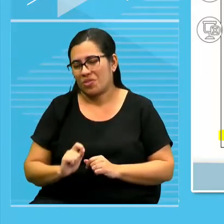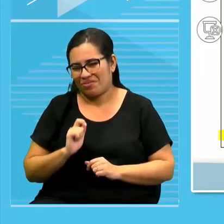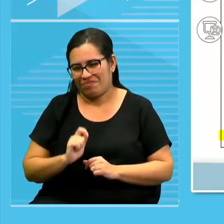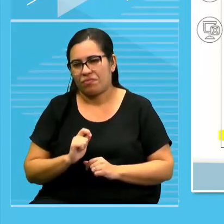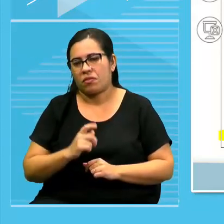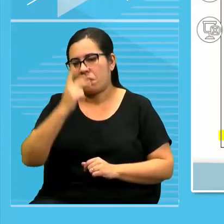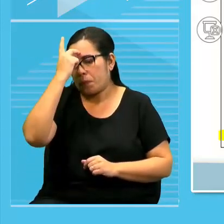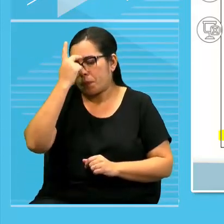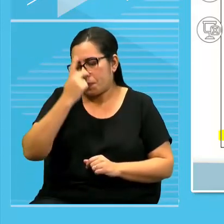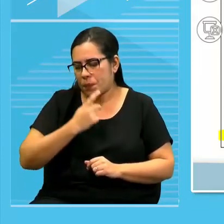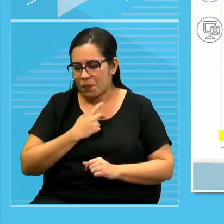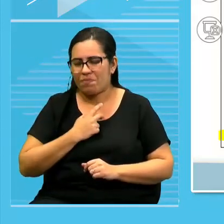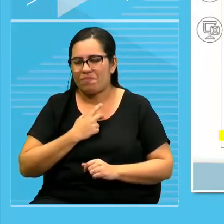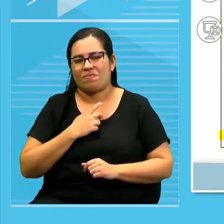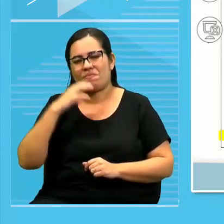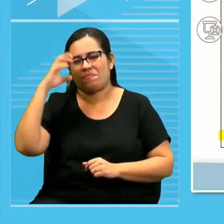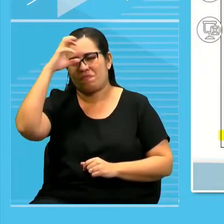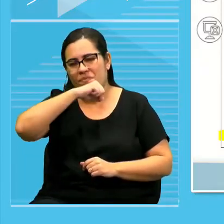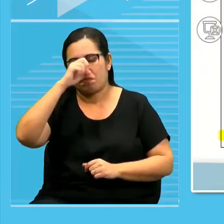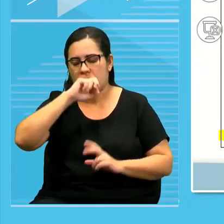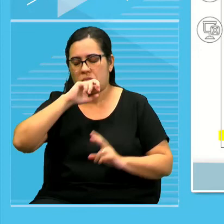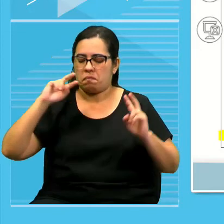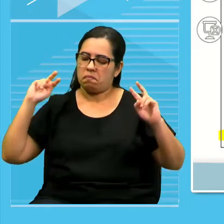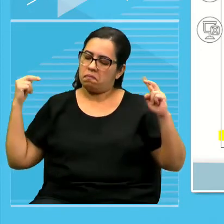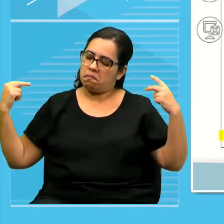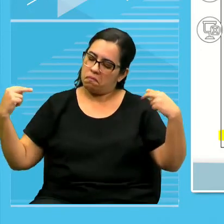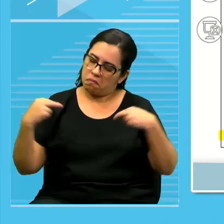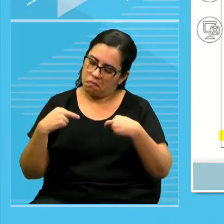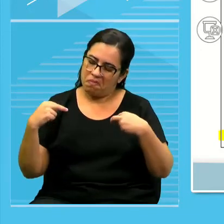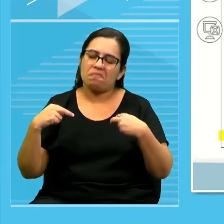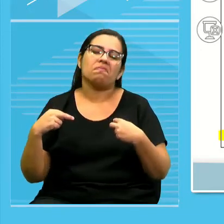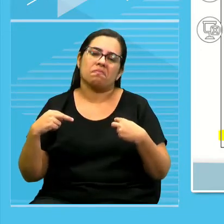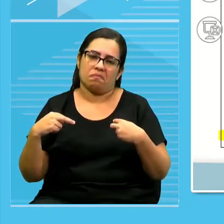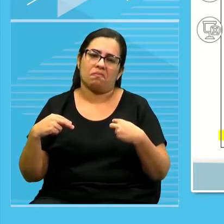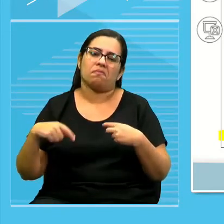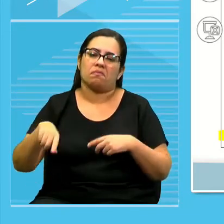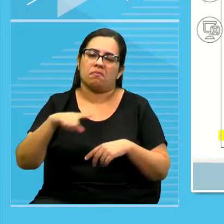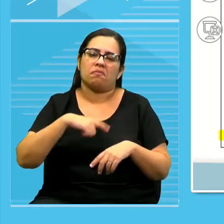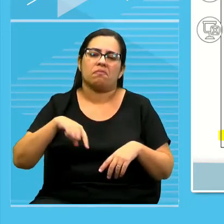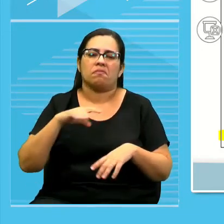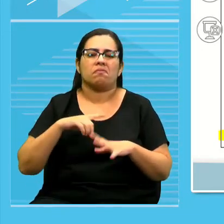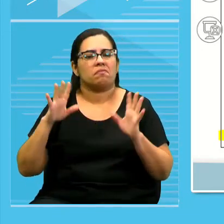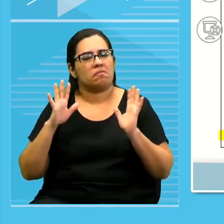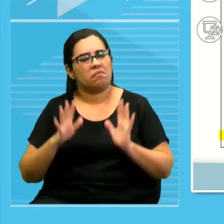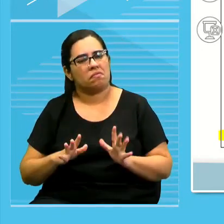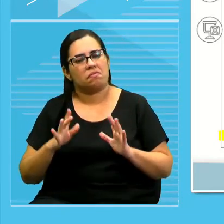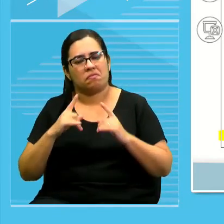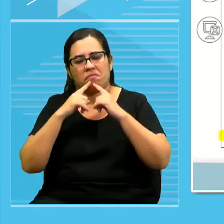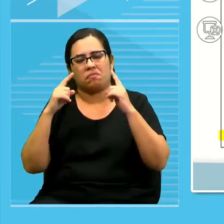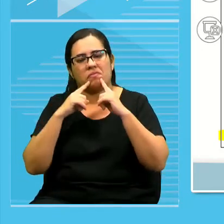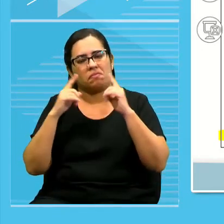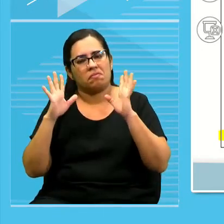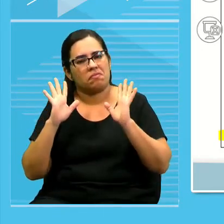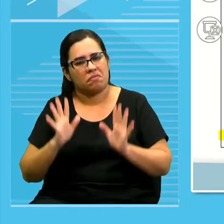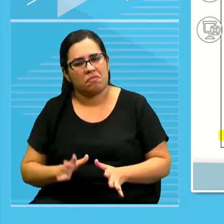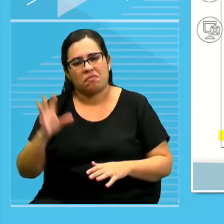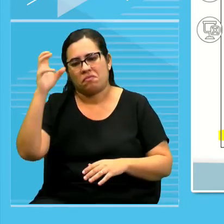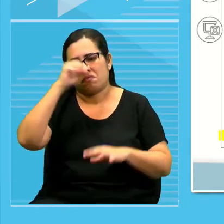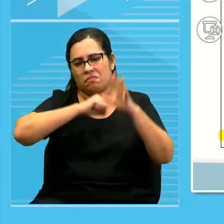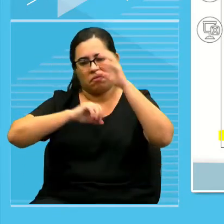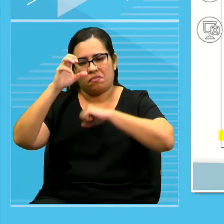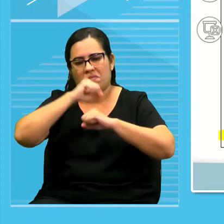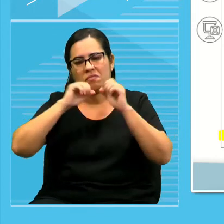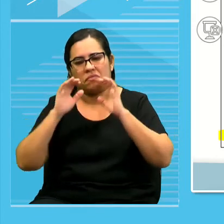conhecimento que é justamente um dos que a gente mais já discutiu e continua